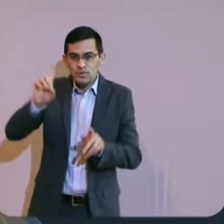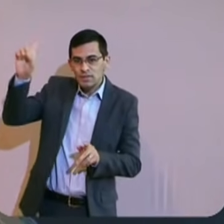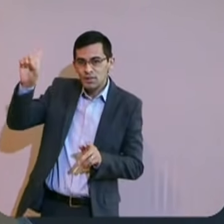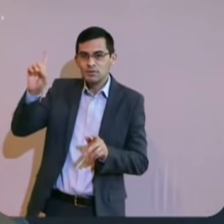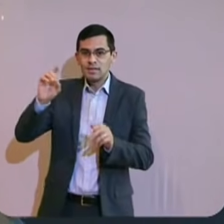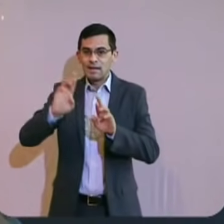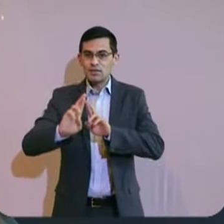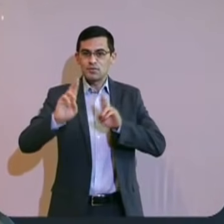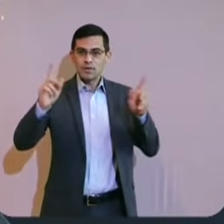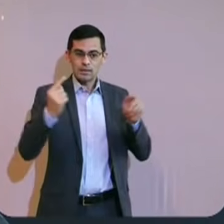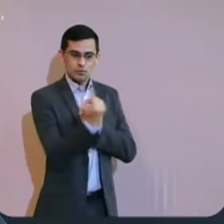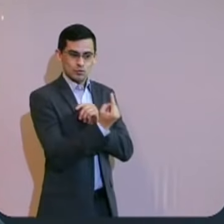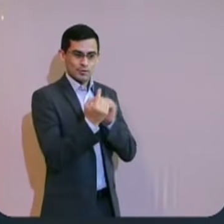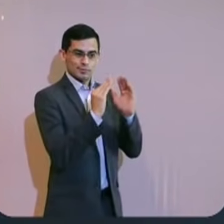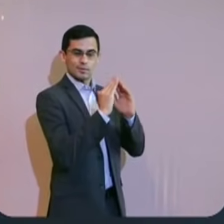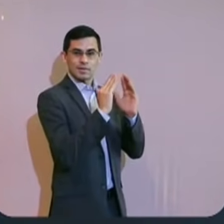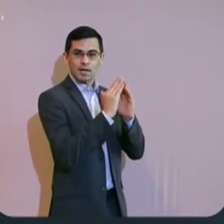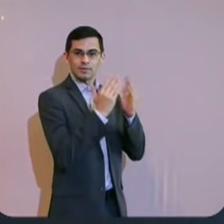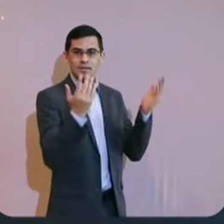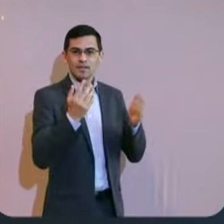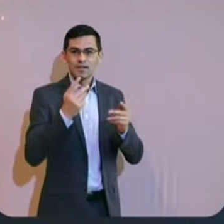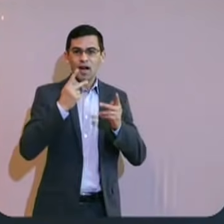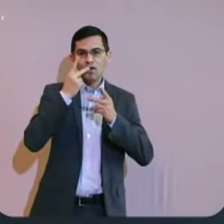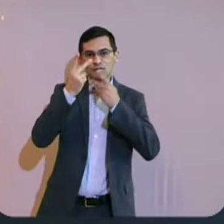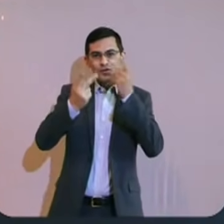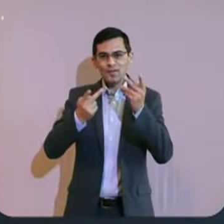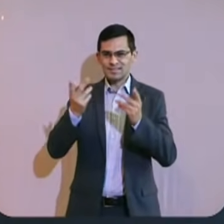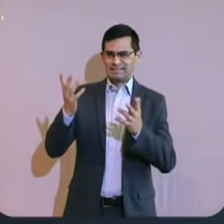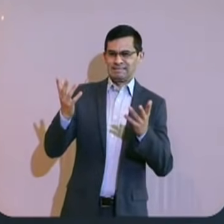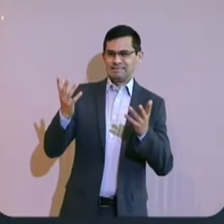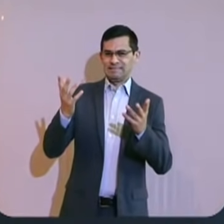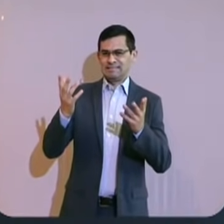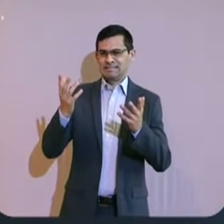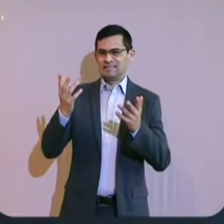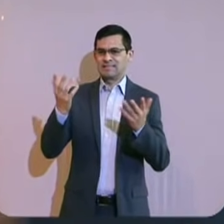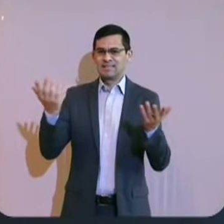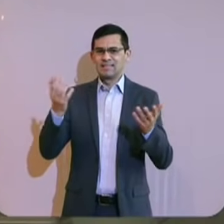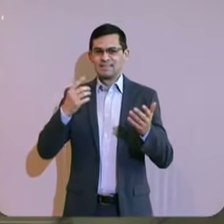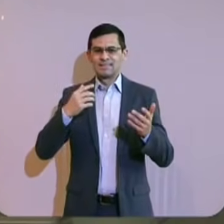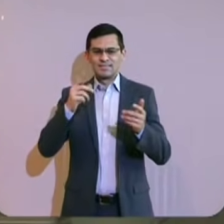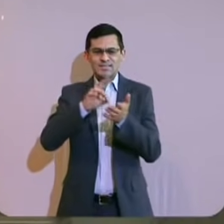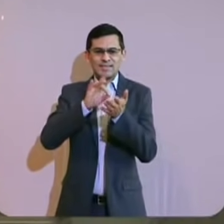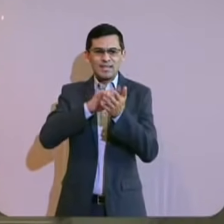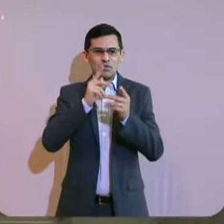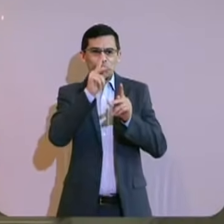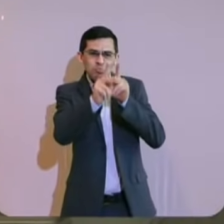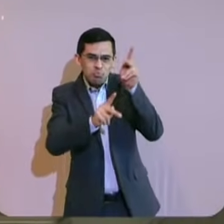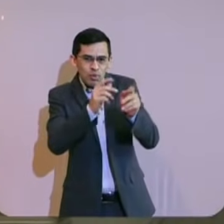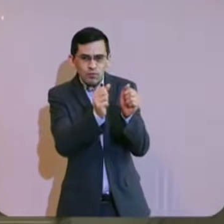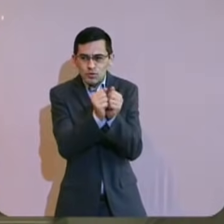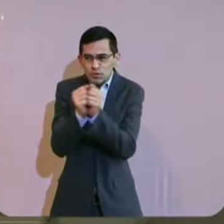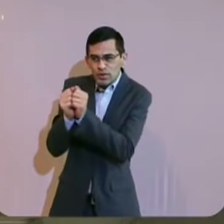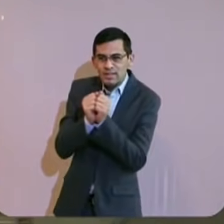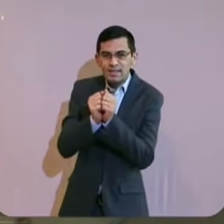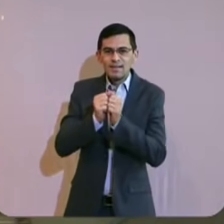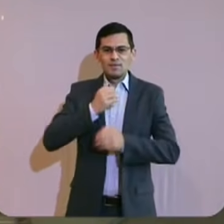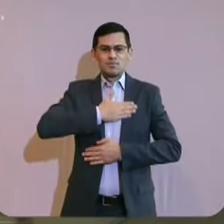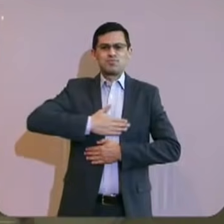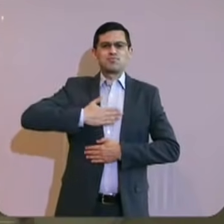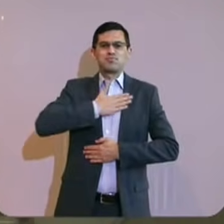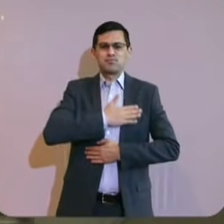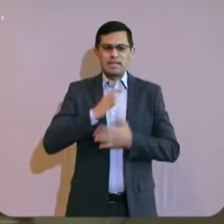louvar sozinho em casa. Sua voz não é tão bonita assim, não, viu? A voz do povo aqui é mais gostosa, a gente